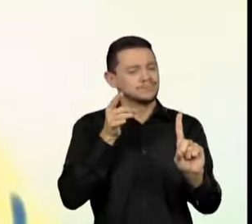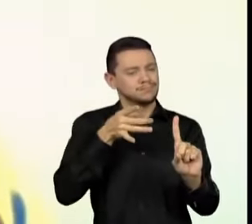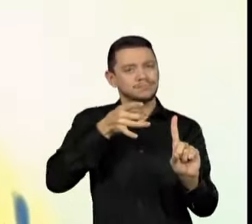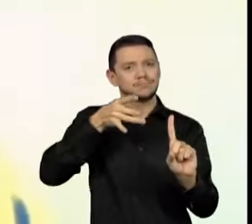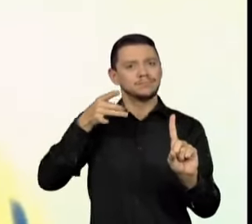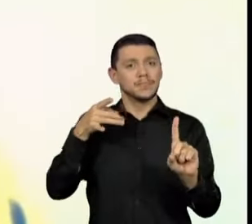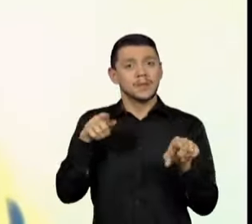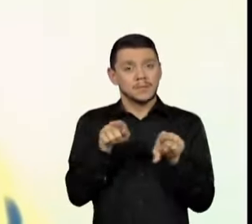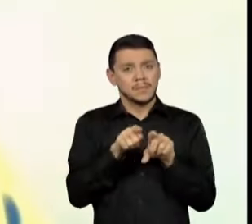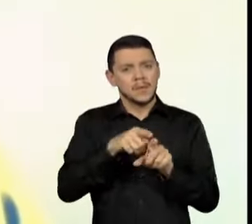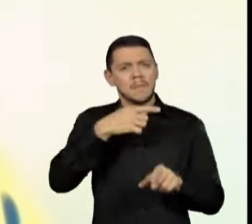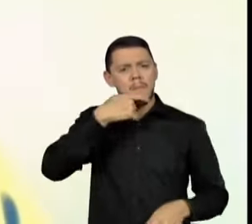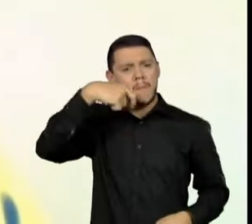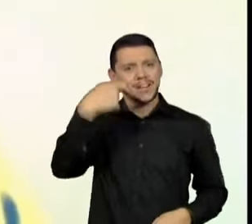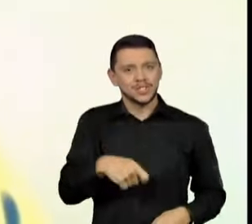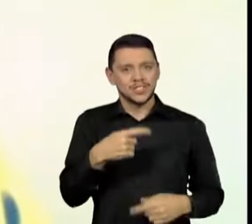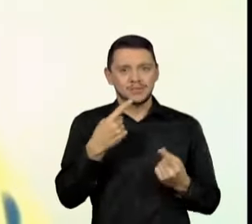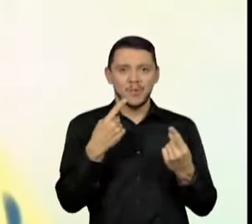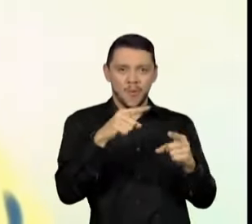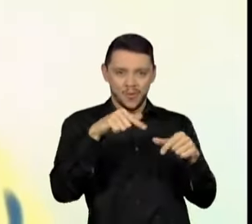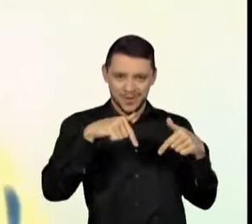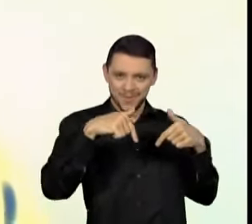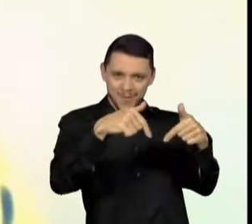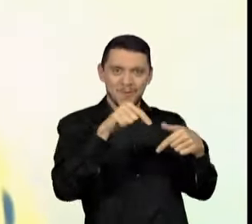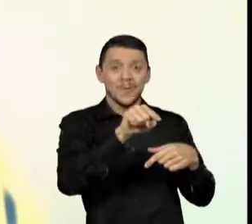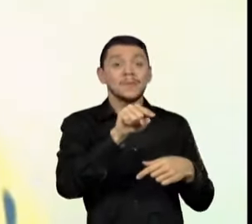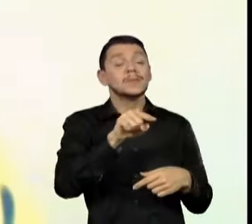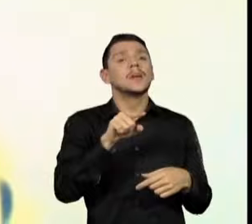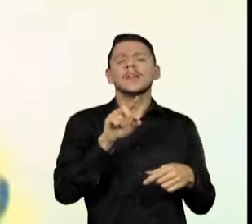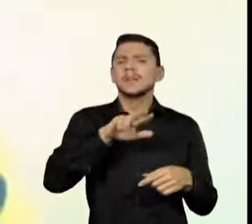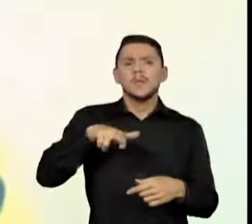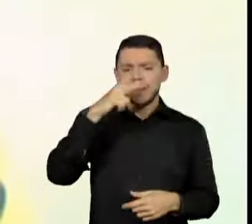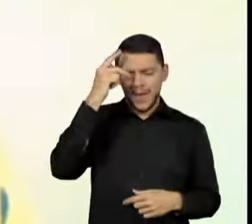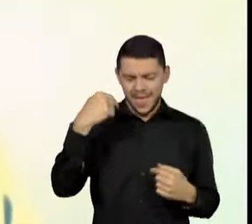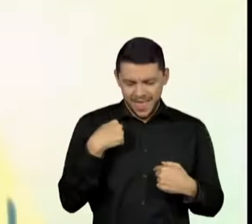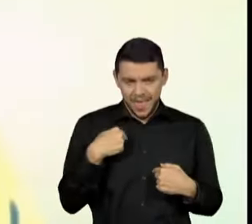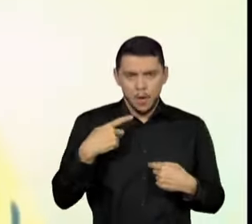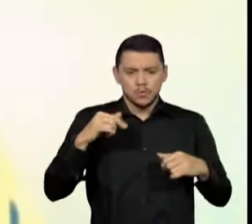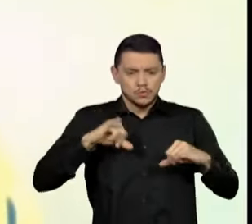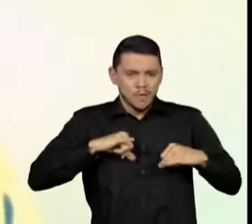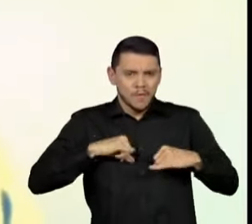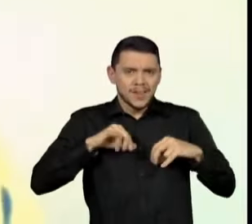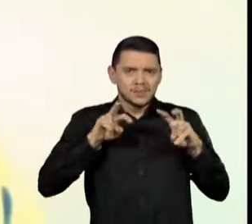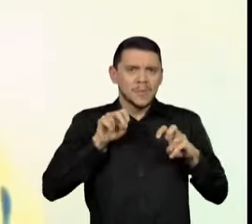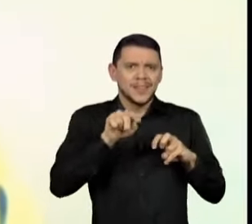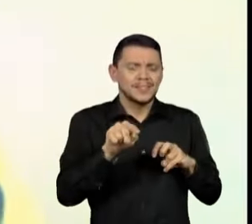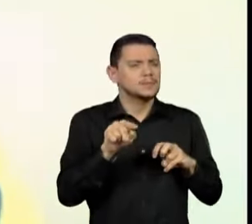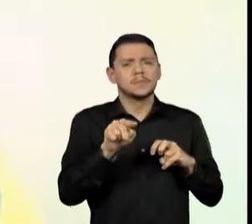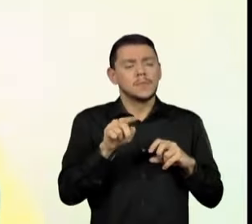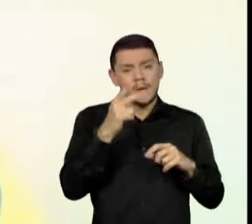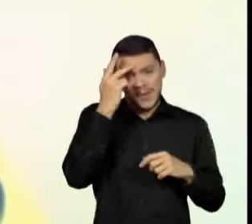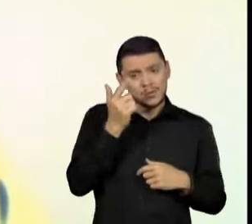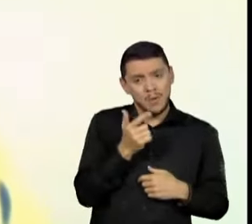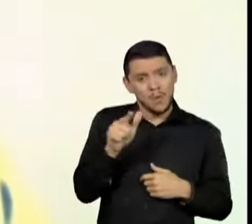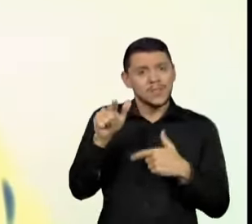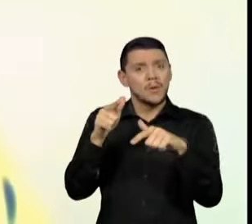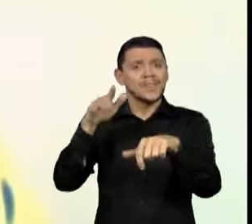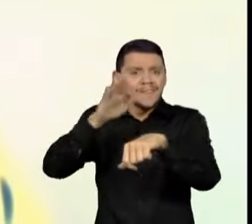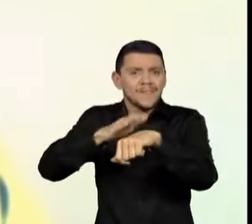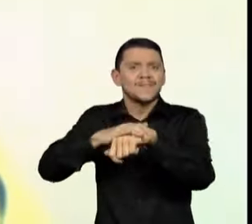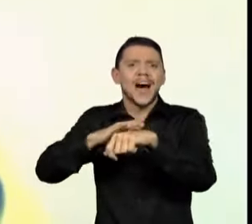as pessoas que já são vítimas dessas situações. Pelo contrário, são aquelas pessoas que são responsáveis por essa